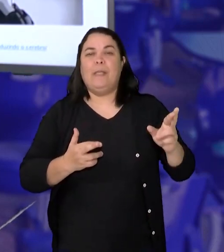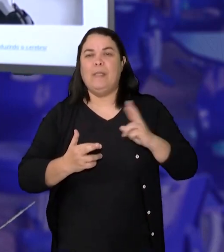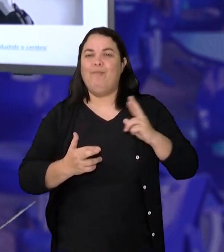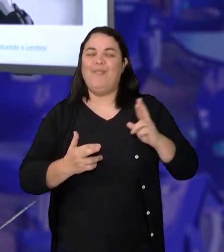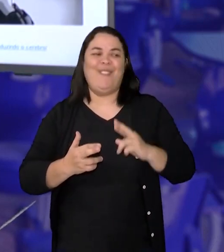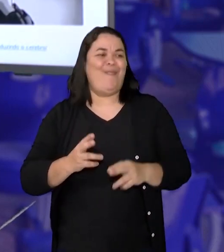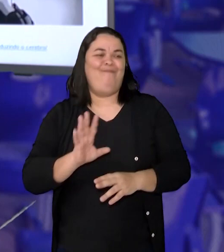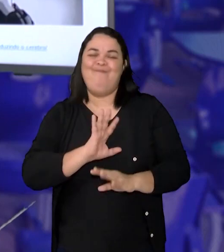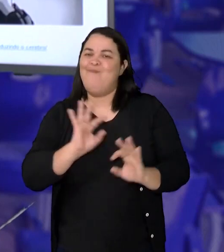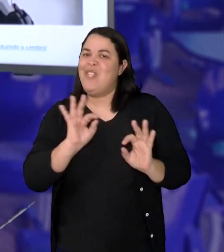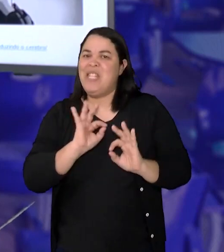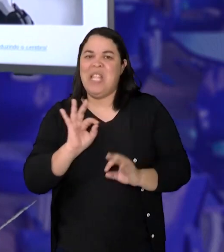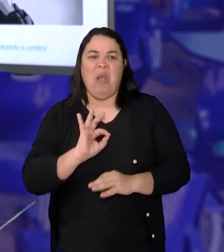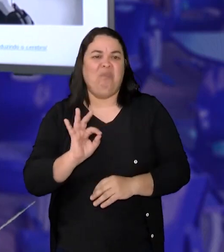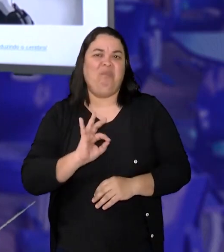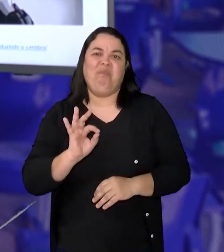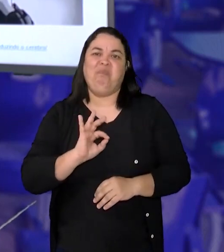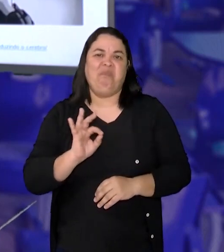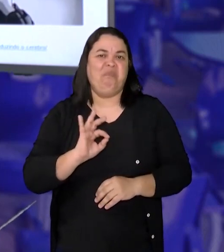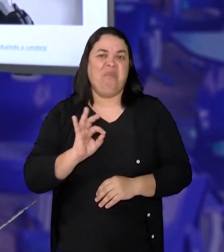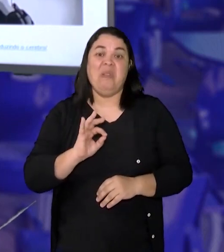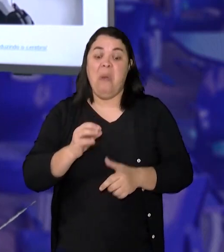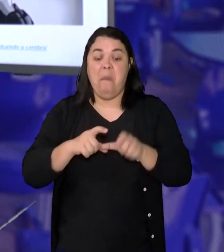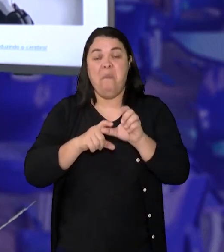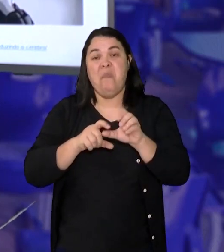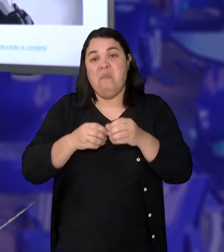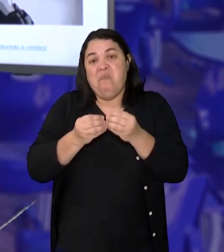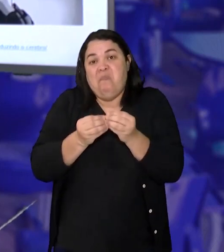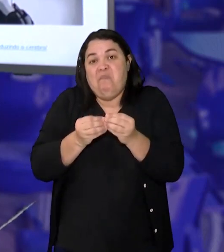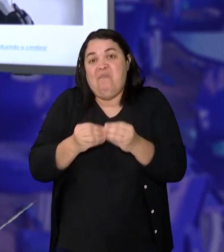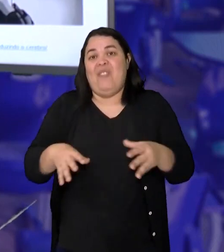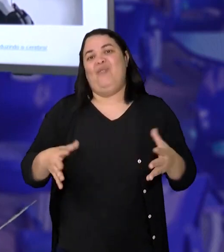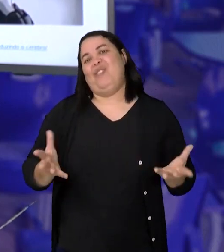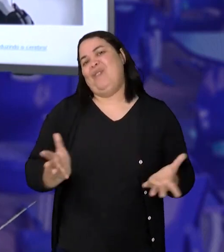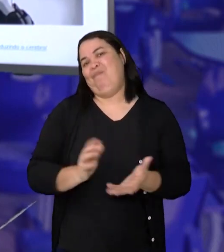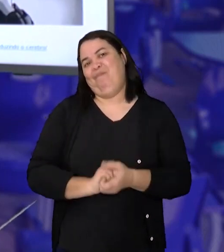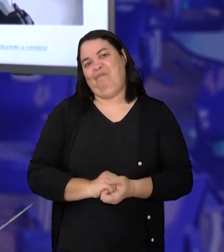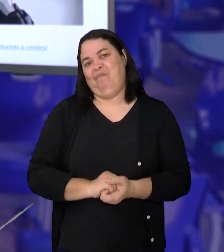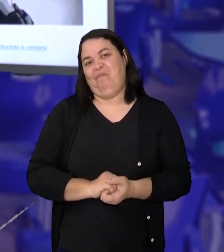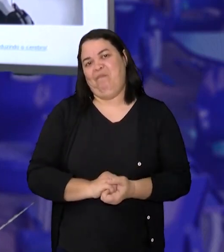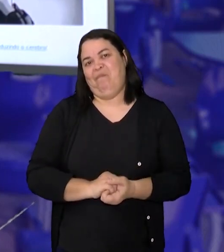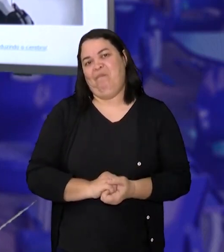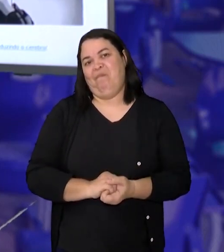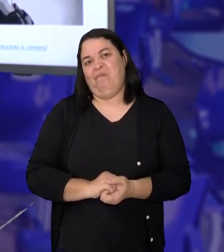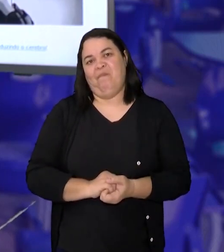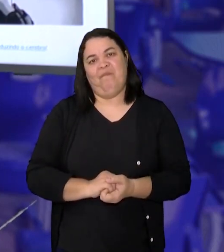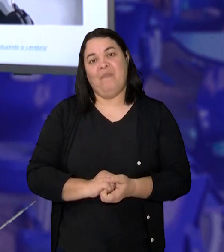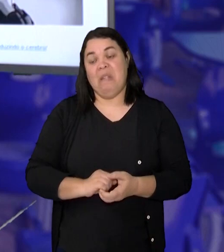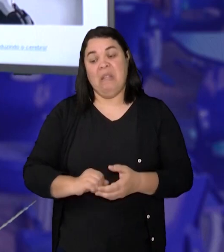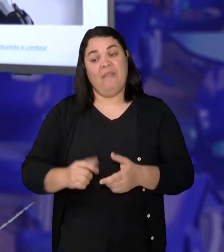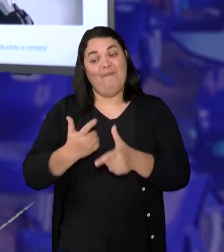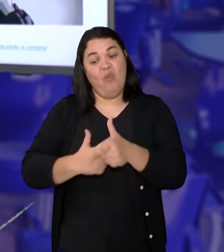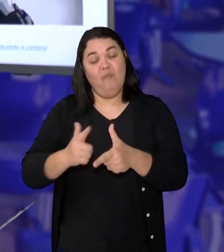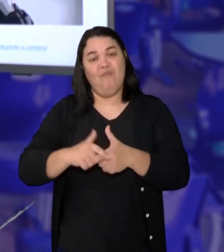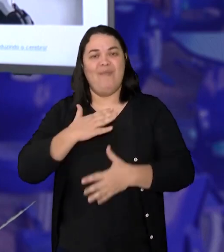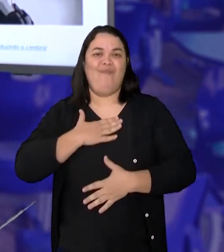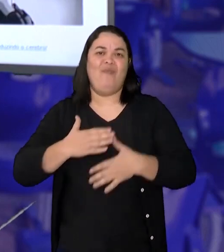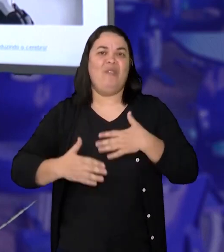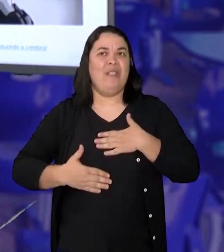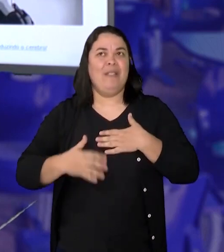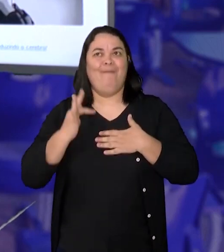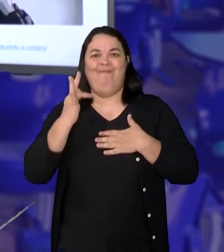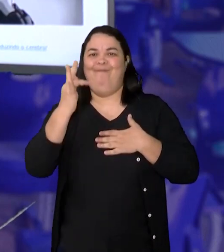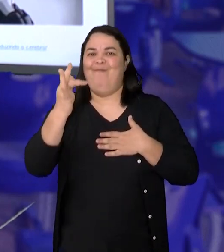vai ser não. Porque isso daqui que a gente observa não vai levar a gente para lugar nenhum. Na realidade, tira a possibilidade